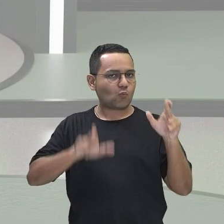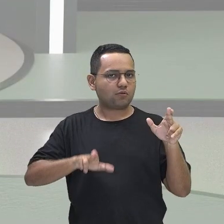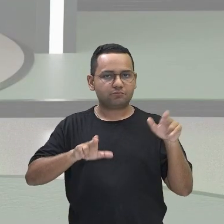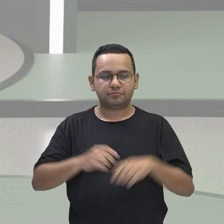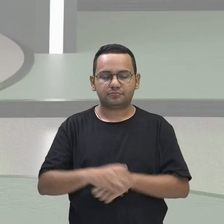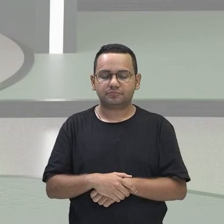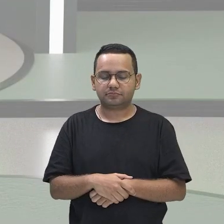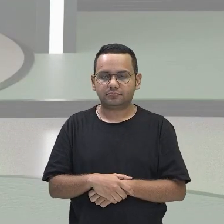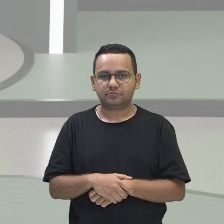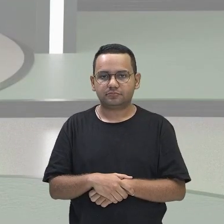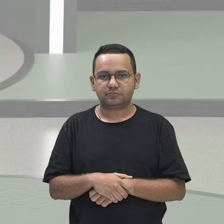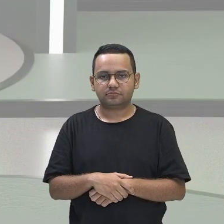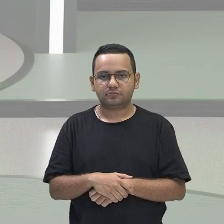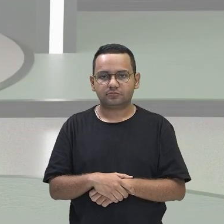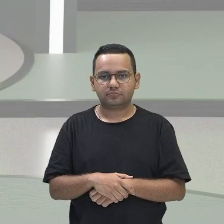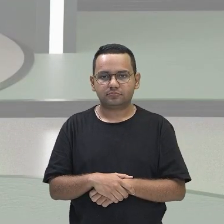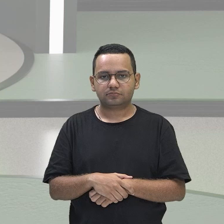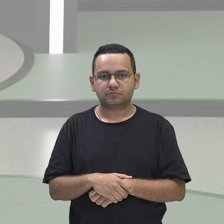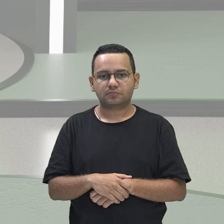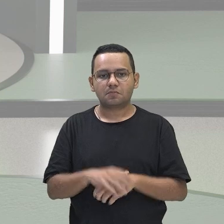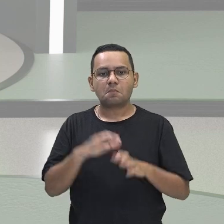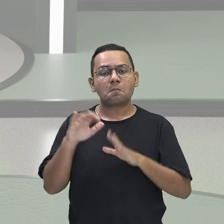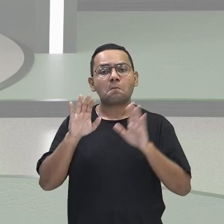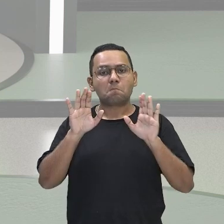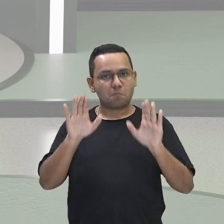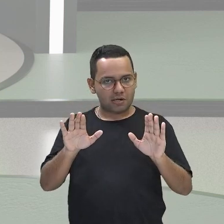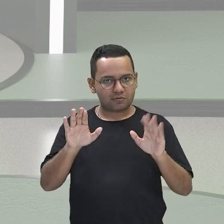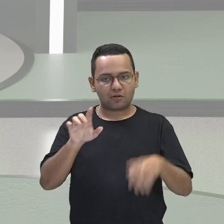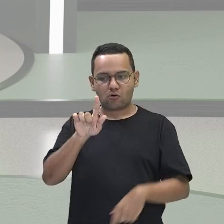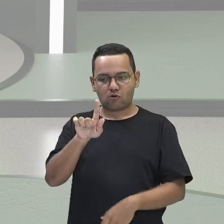mulheres. Já as gônadas que ficam localizadas